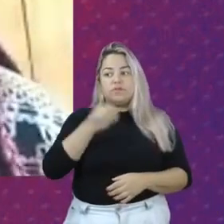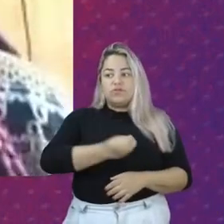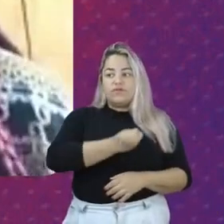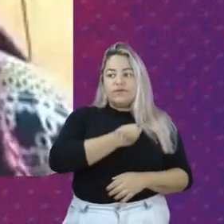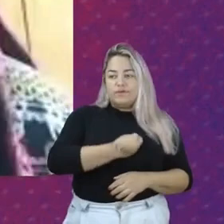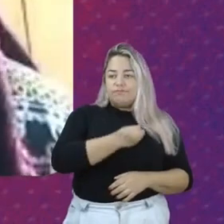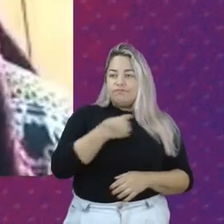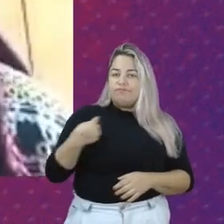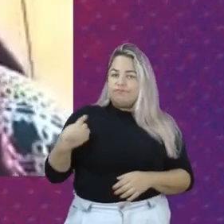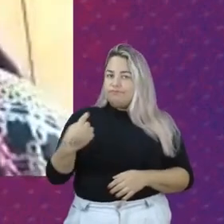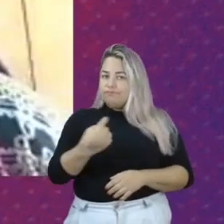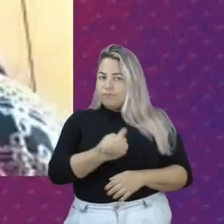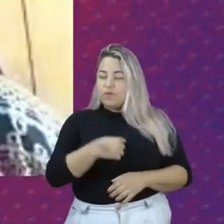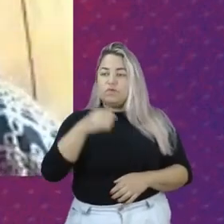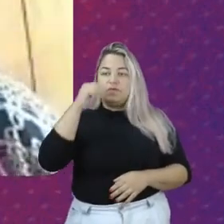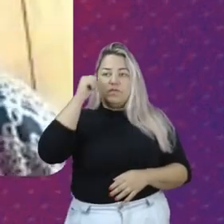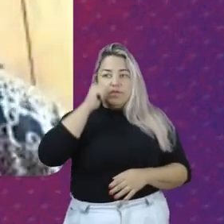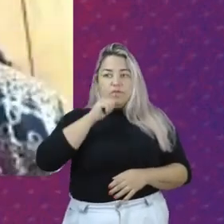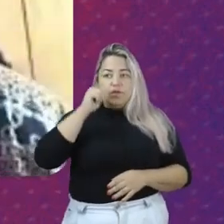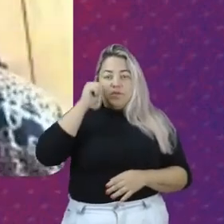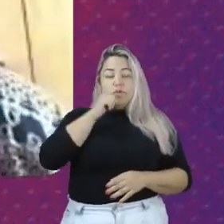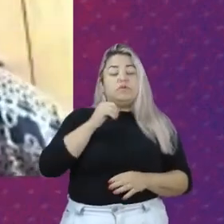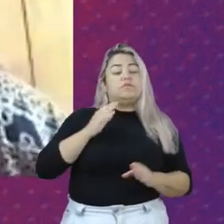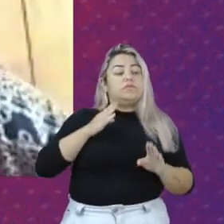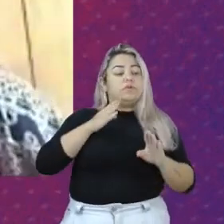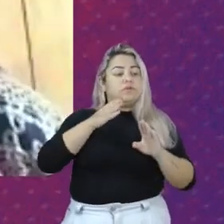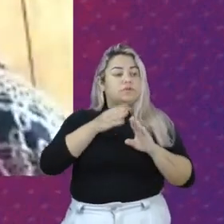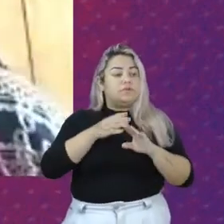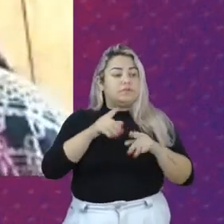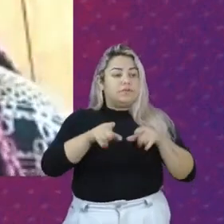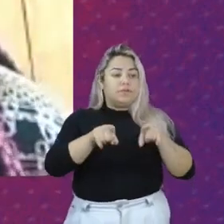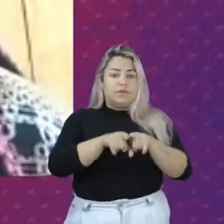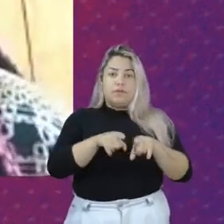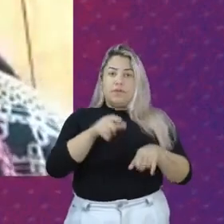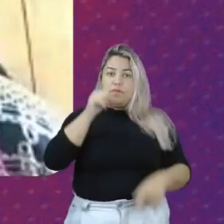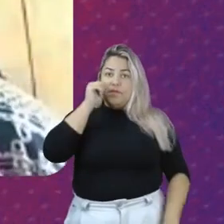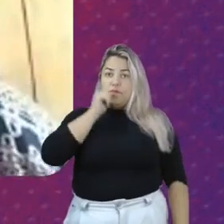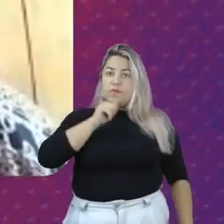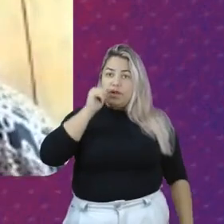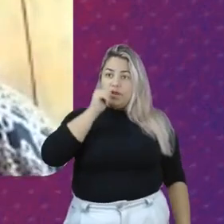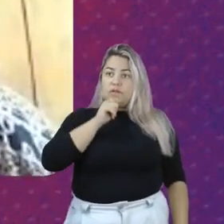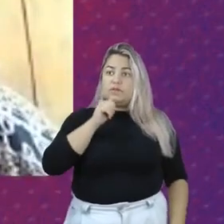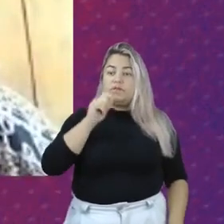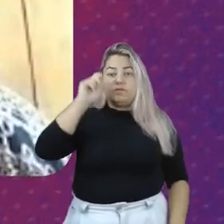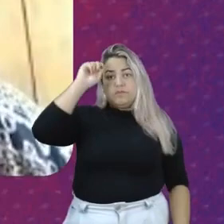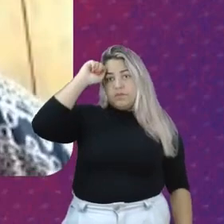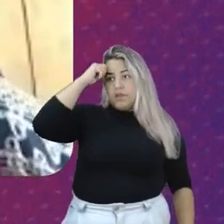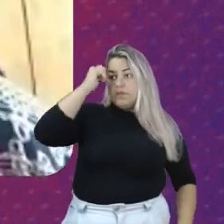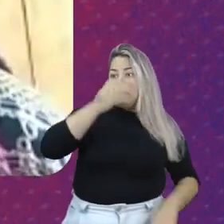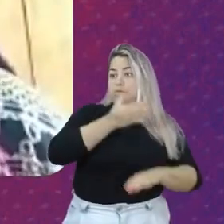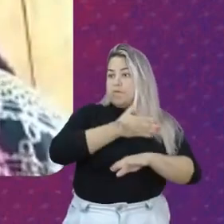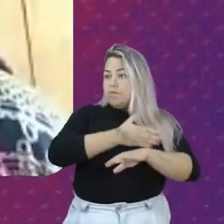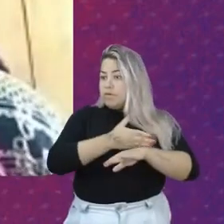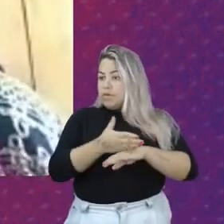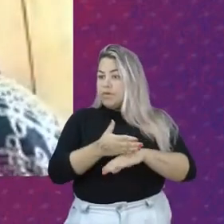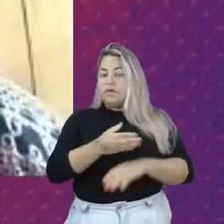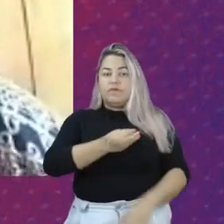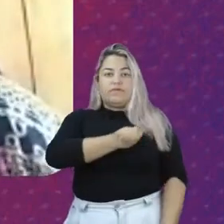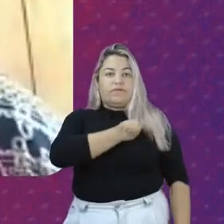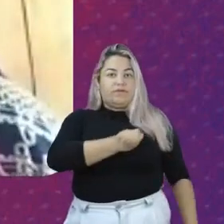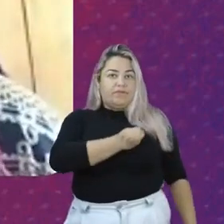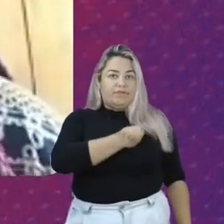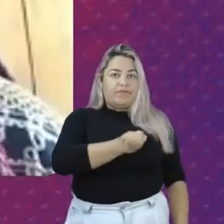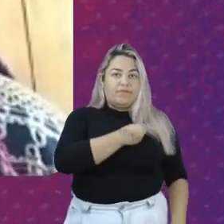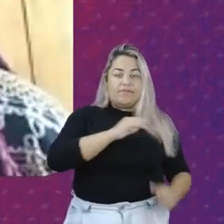sendo nós mulheres, e principalmente mulheres negras e não brancas, que vivem